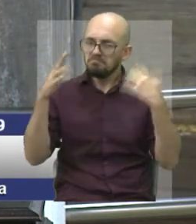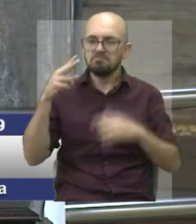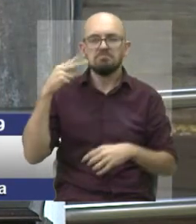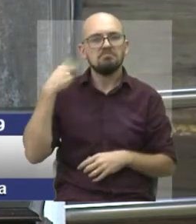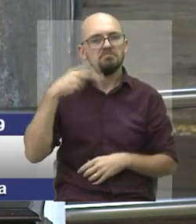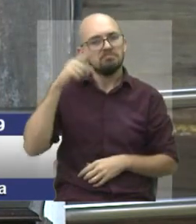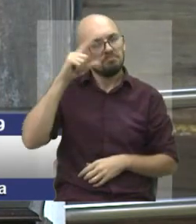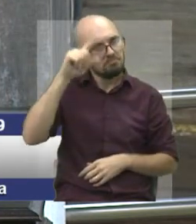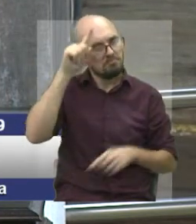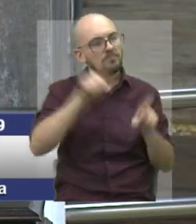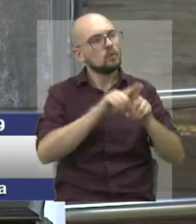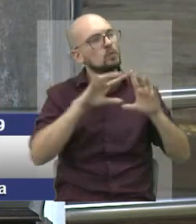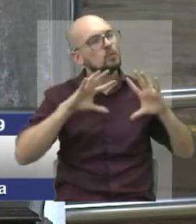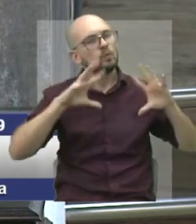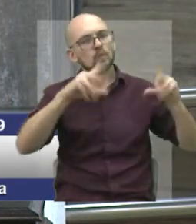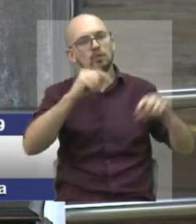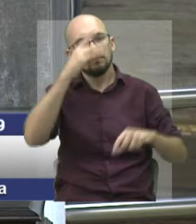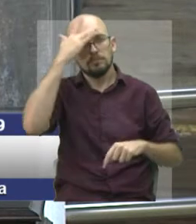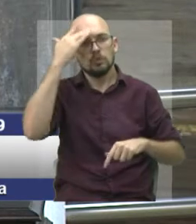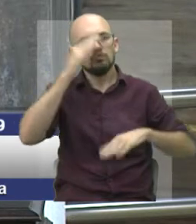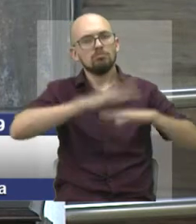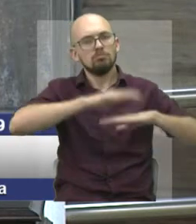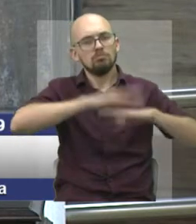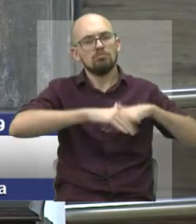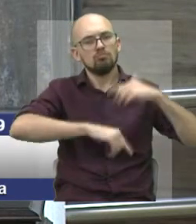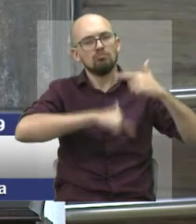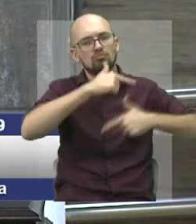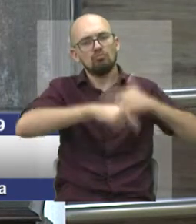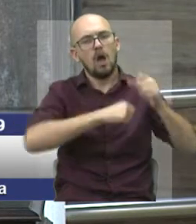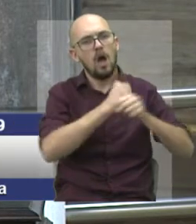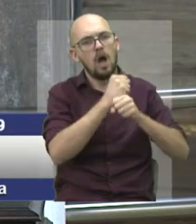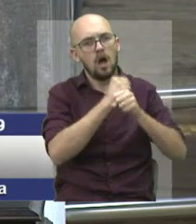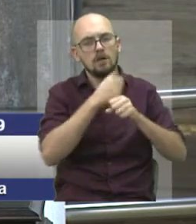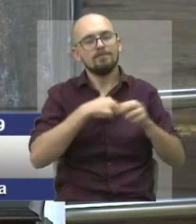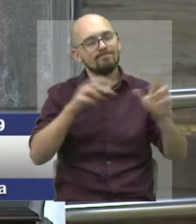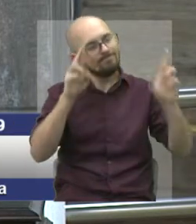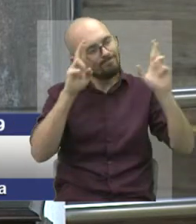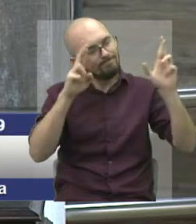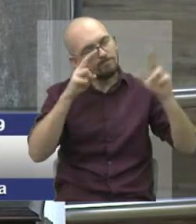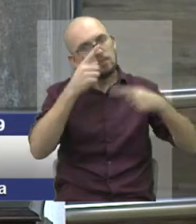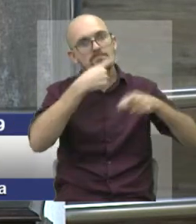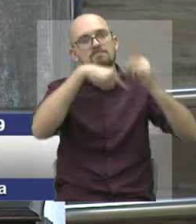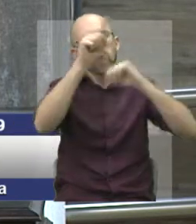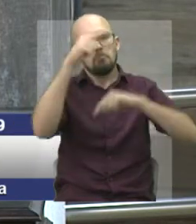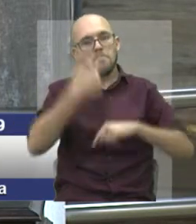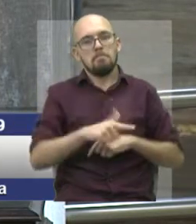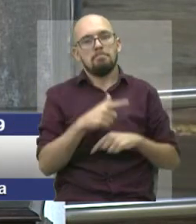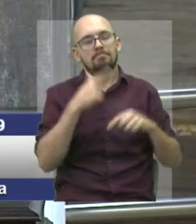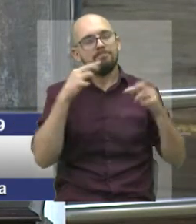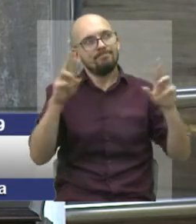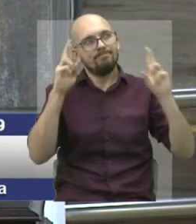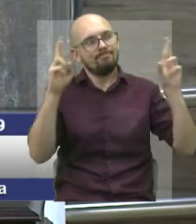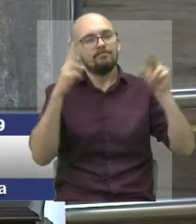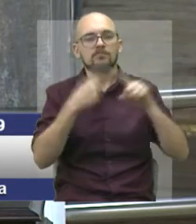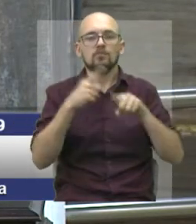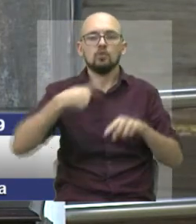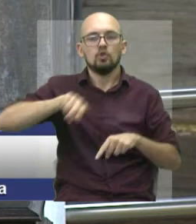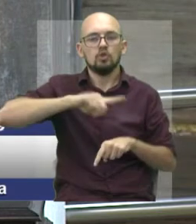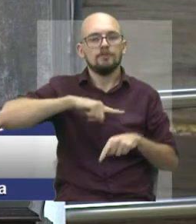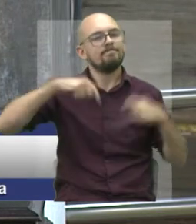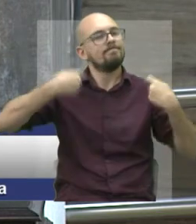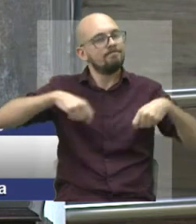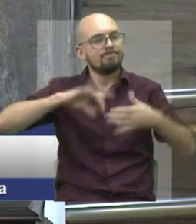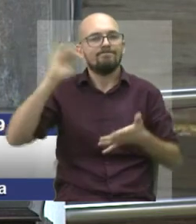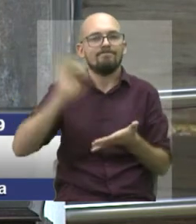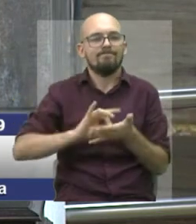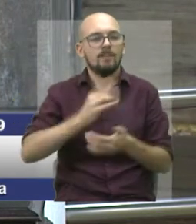vereador, a todos vocês que fazem esse programa há tanto tempo. Desejo ainda mais sucesso, porque mais do que nunca nós precisamos que